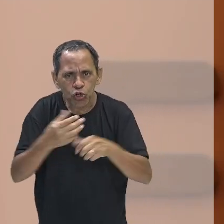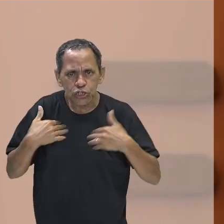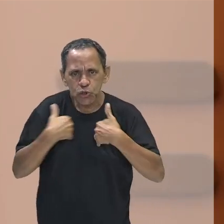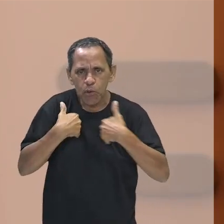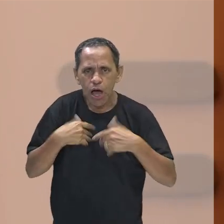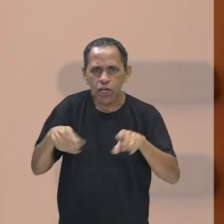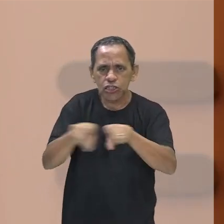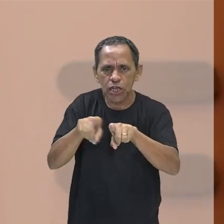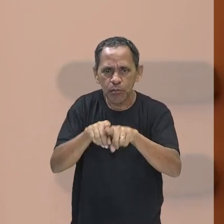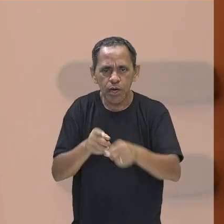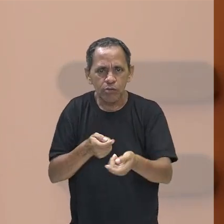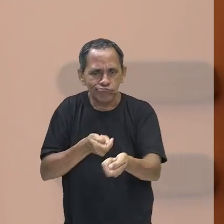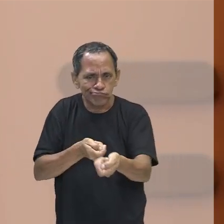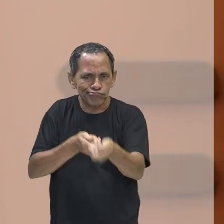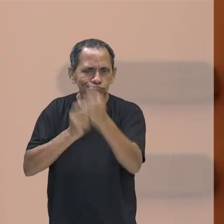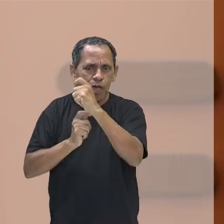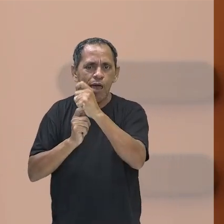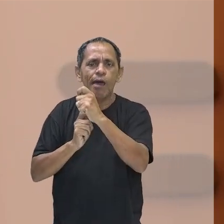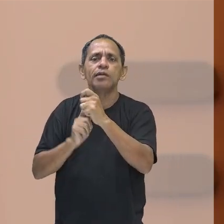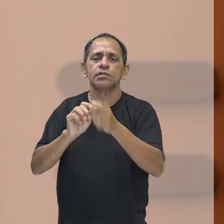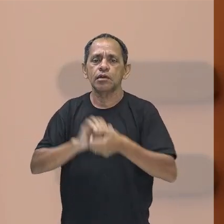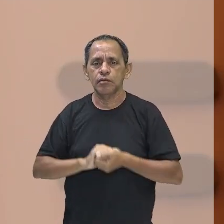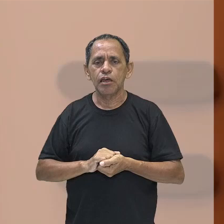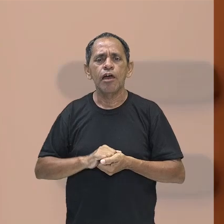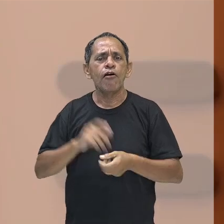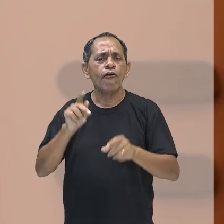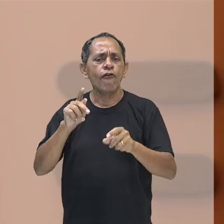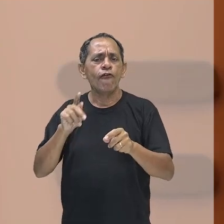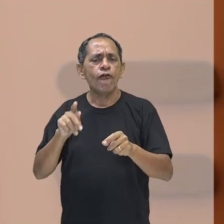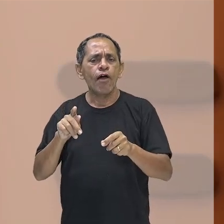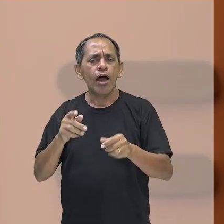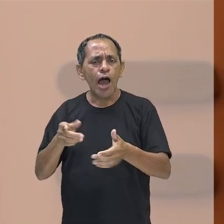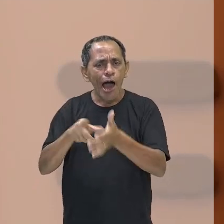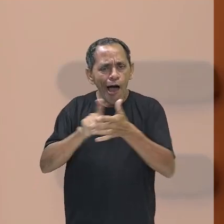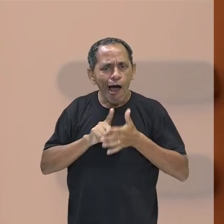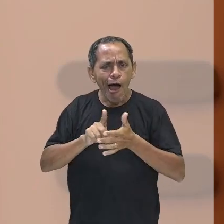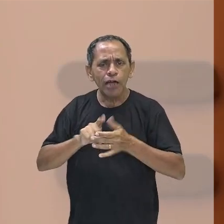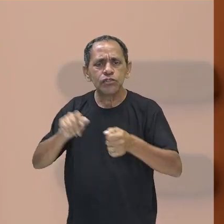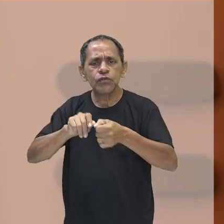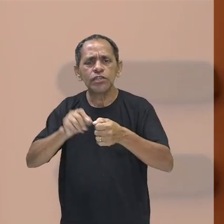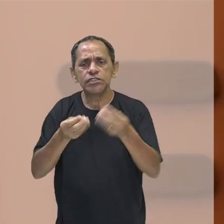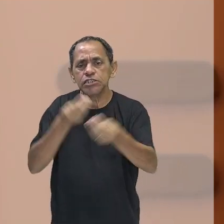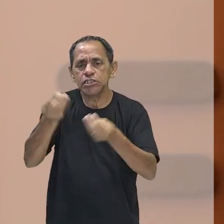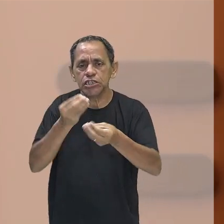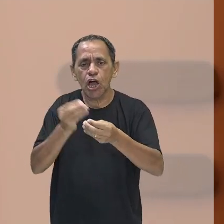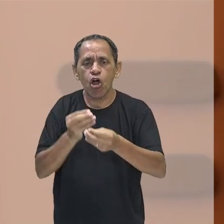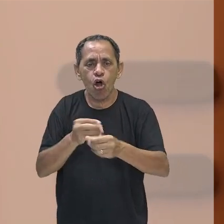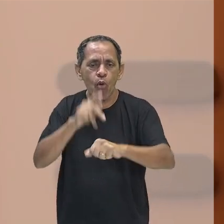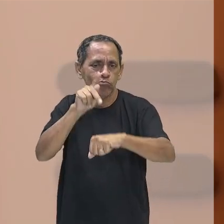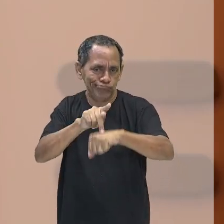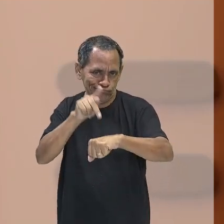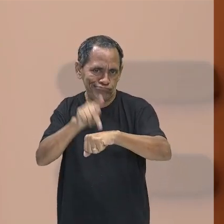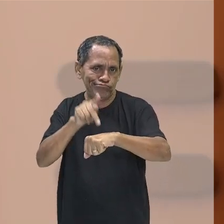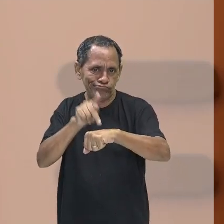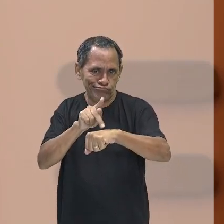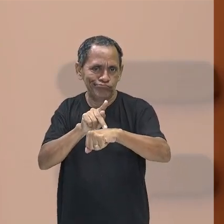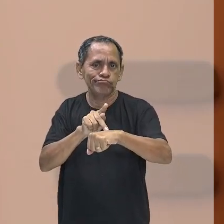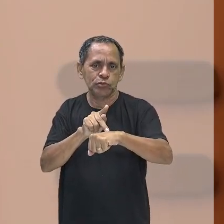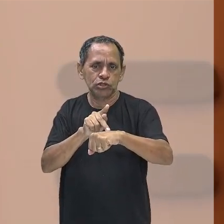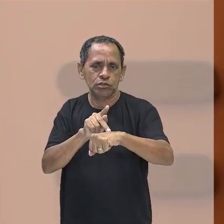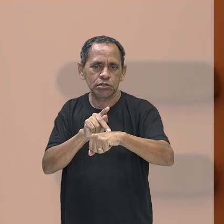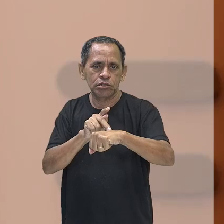caça e de pesca eram feitos basicamente com uma pedra lascada para apontar, afiar e ser utilizado para caça ou para